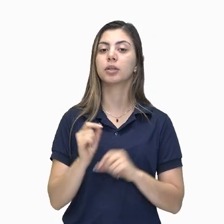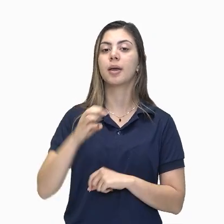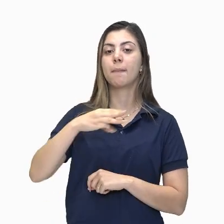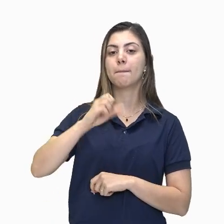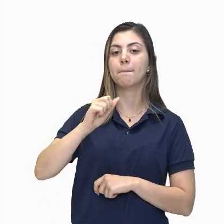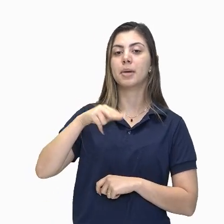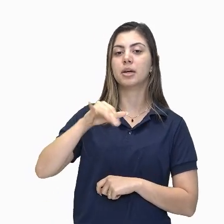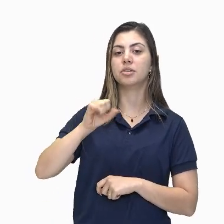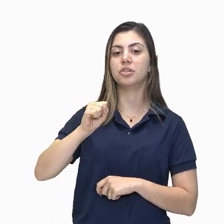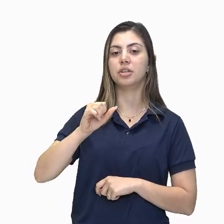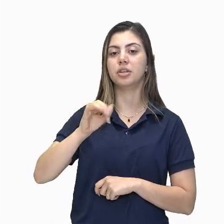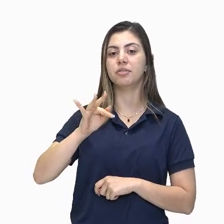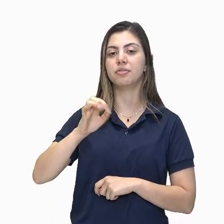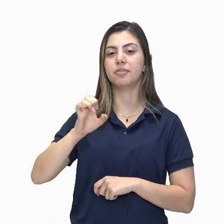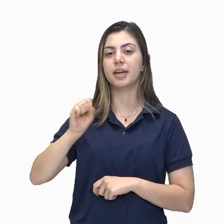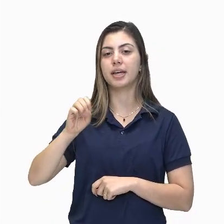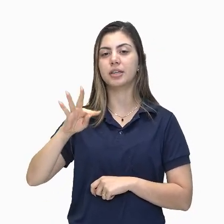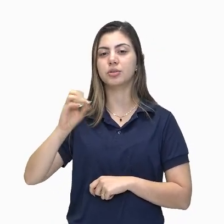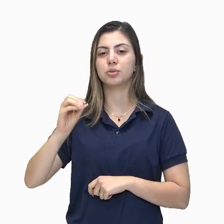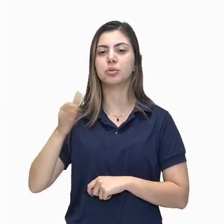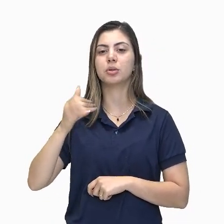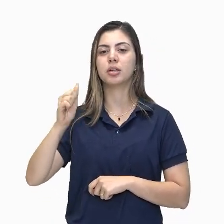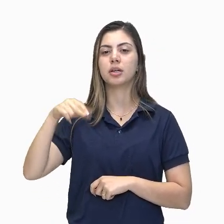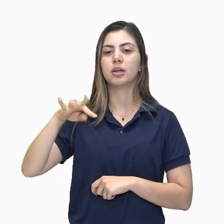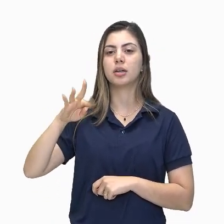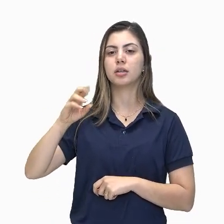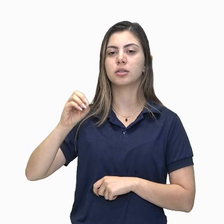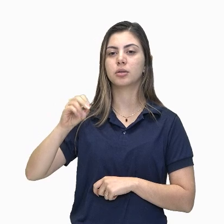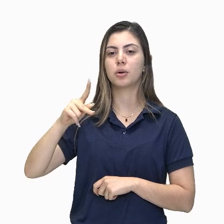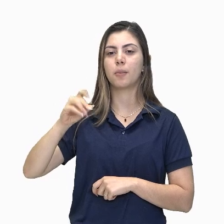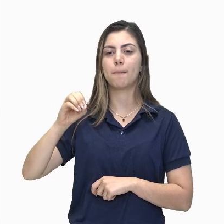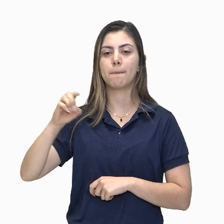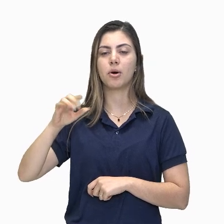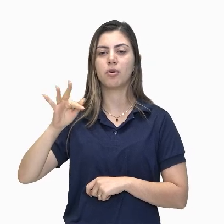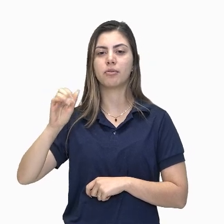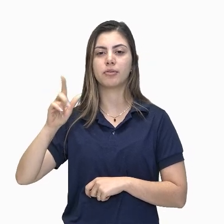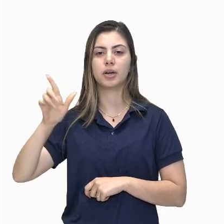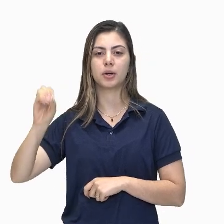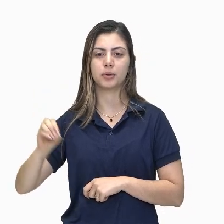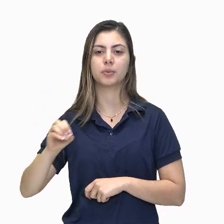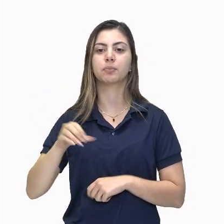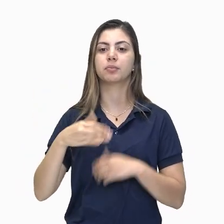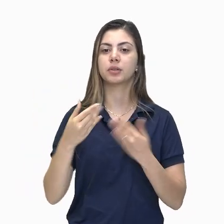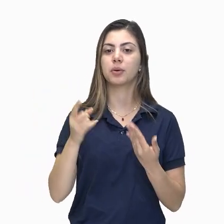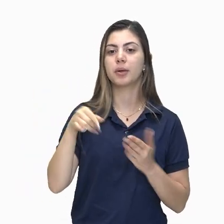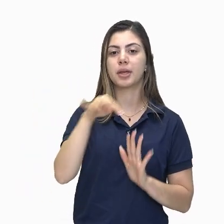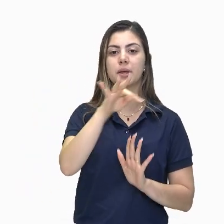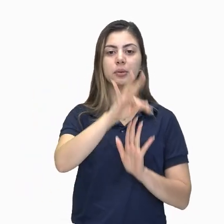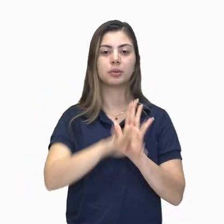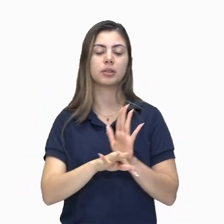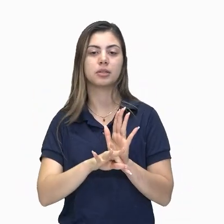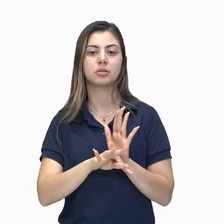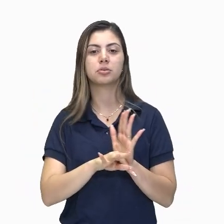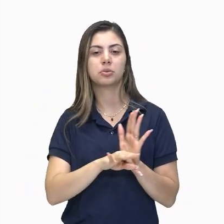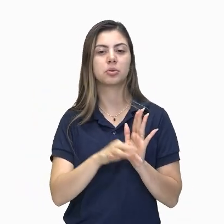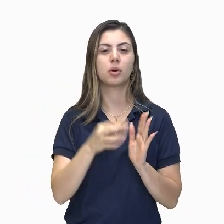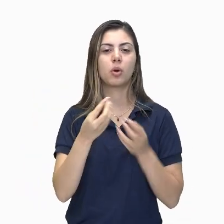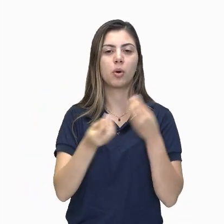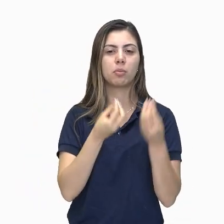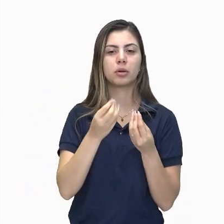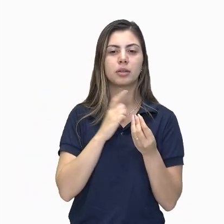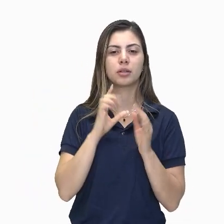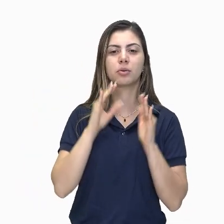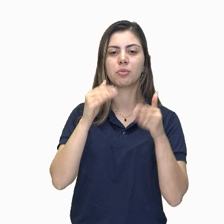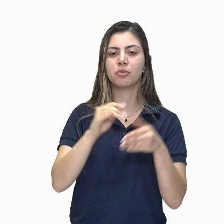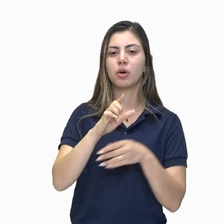Antropófago, texto que propõe a deglutição. Como assim, professor? O que é isso? Antropofagia? Vocês já devem ter ouvido falar